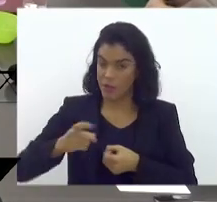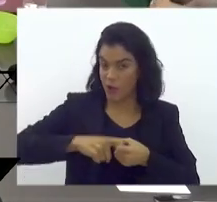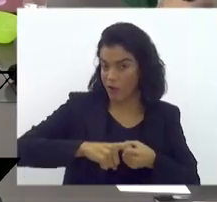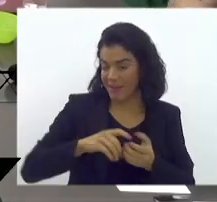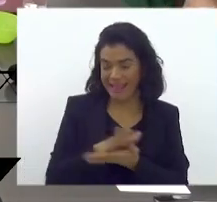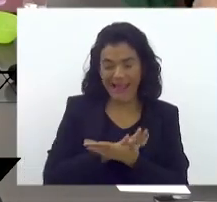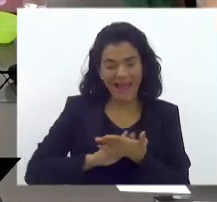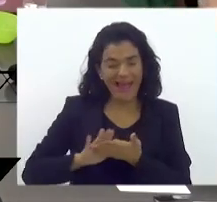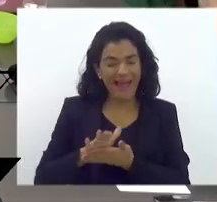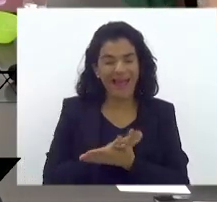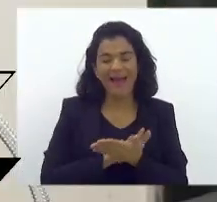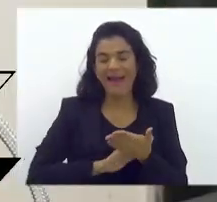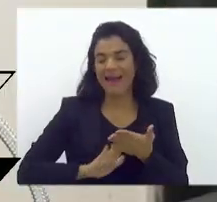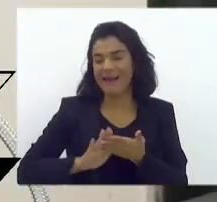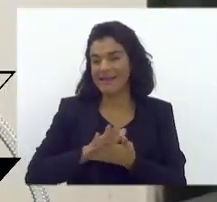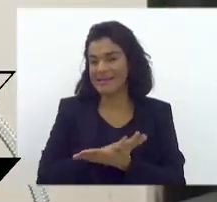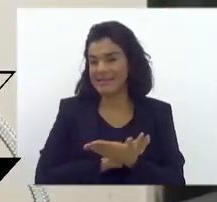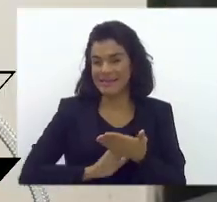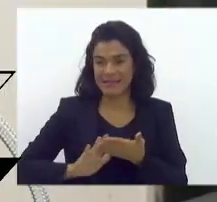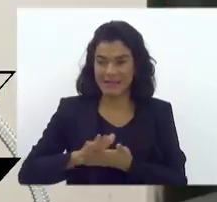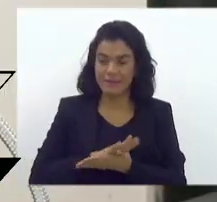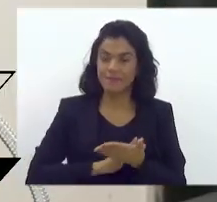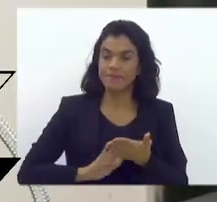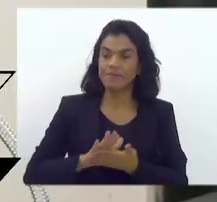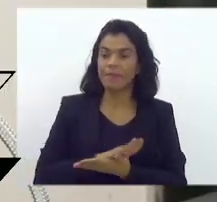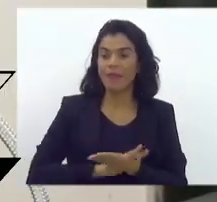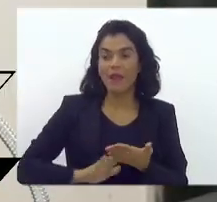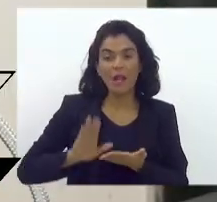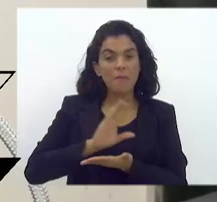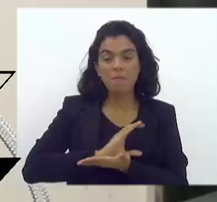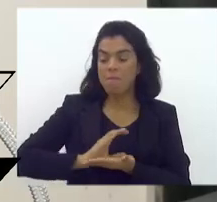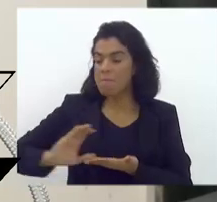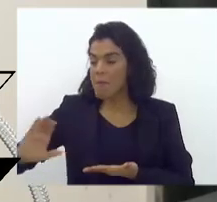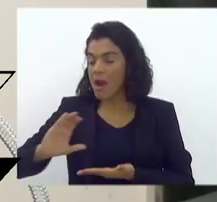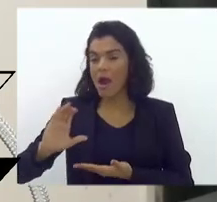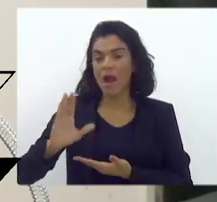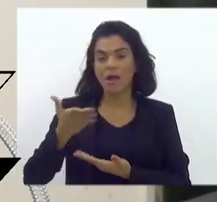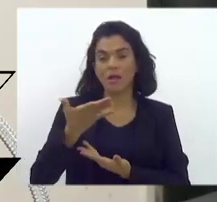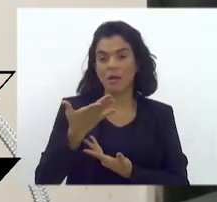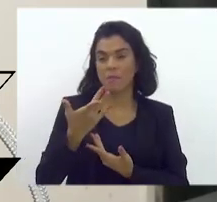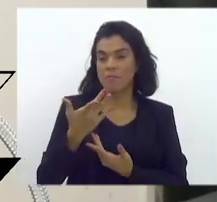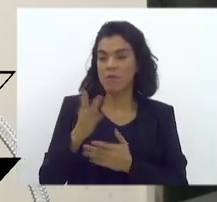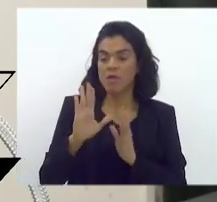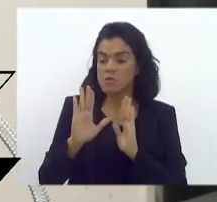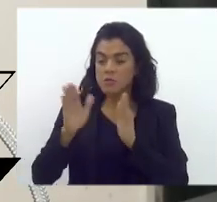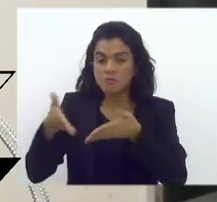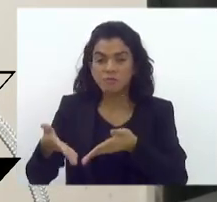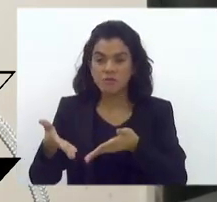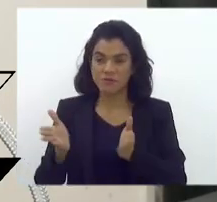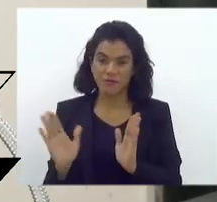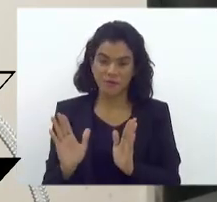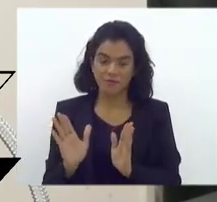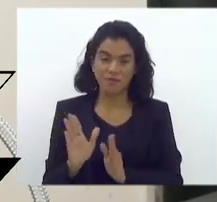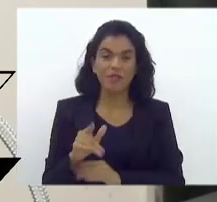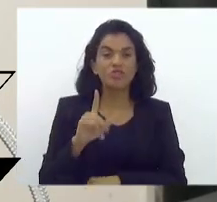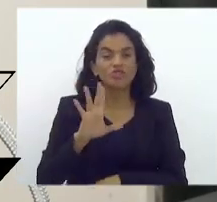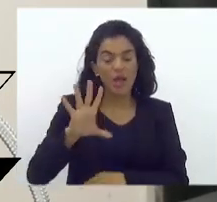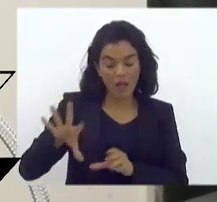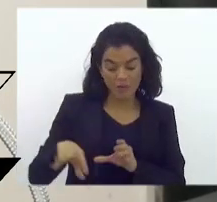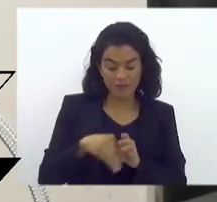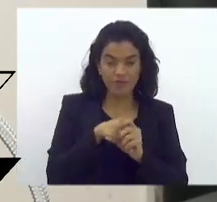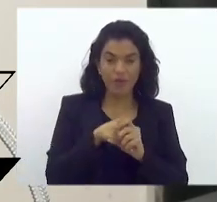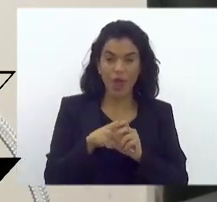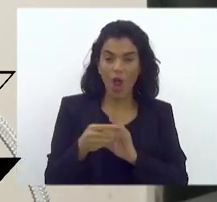nada. Eles repassam o recurso para uma fonte, para um fundo específico. Uma vez que é incorporado